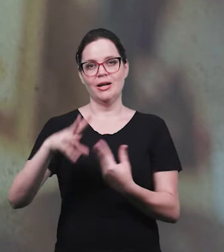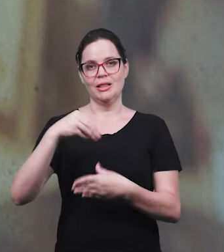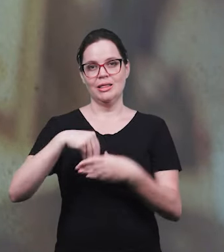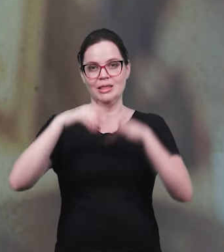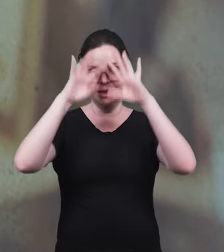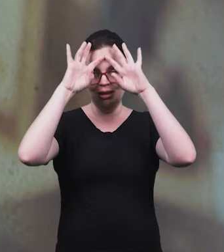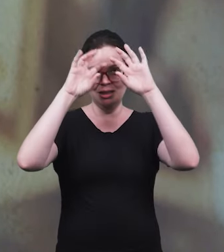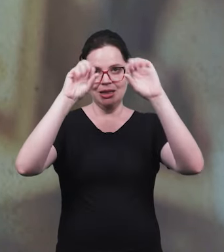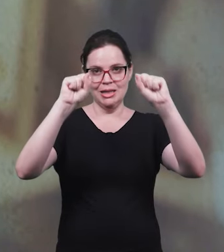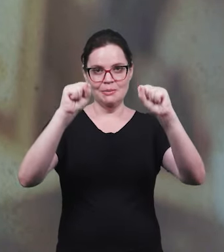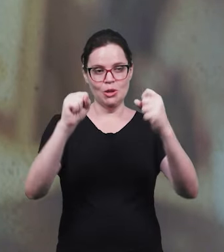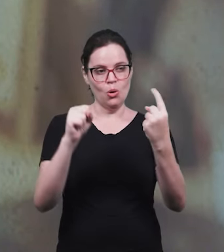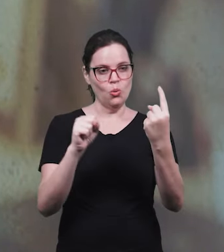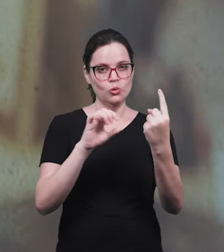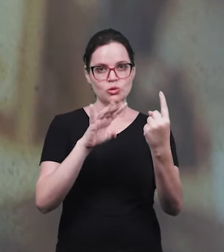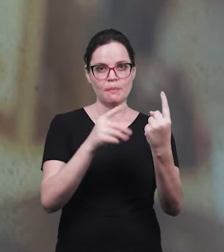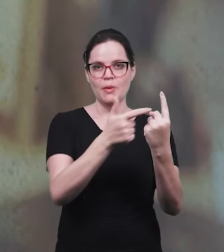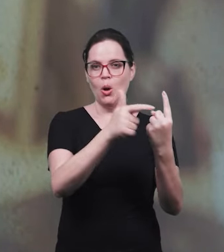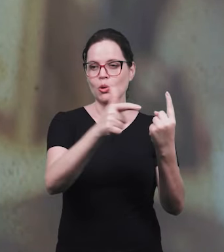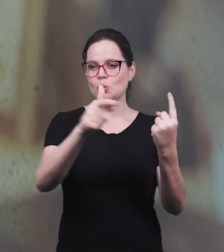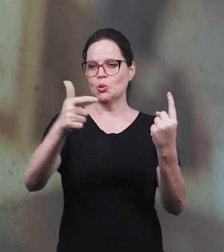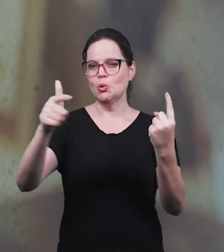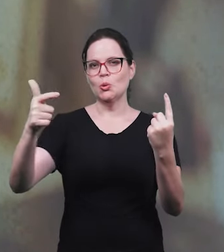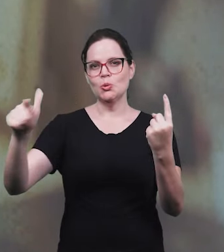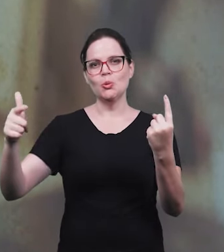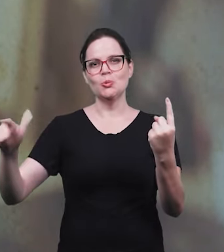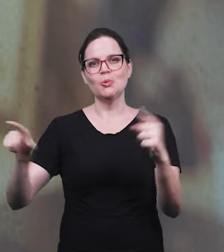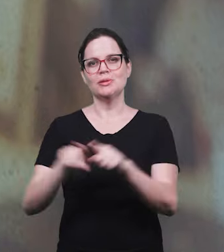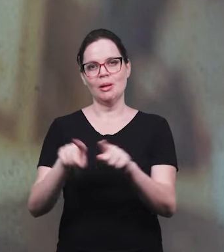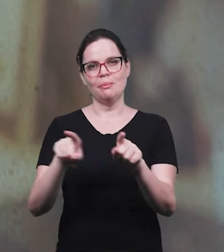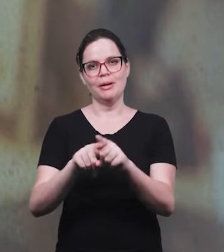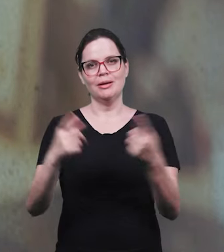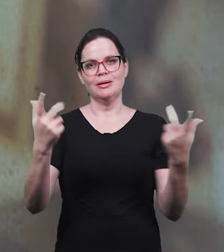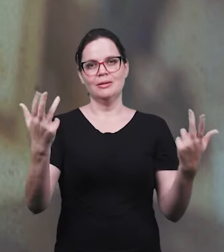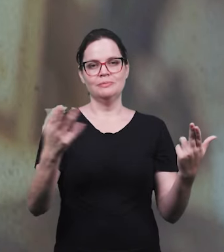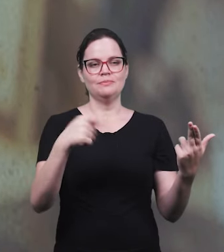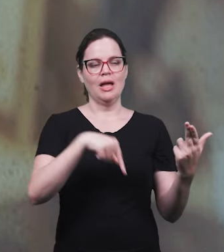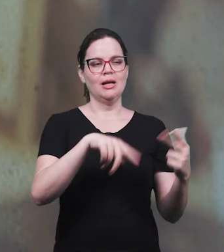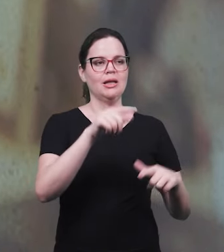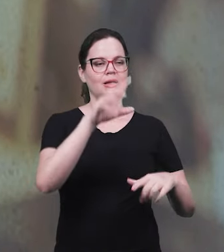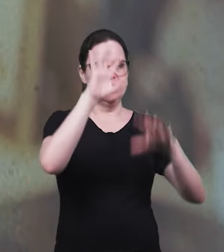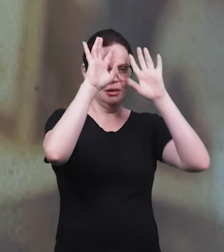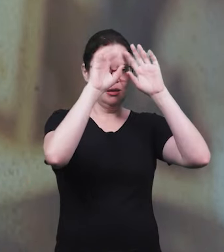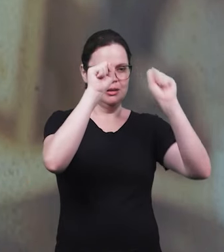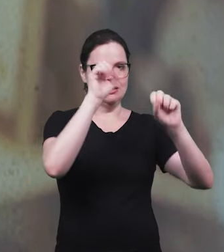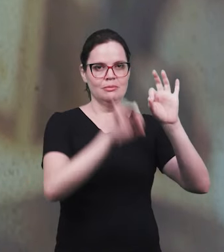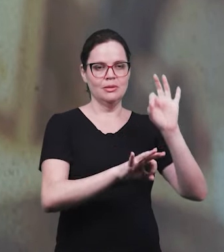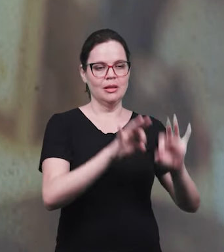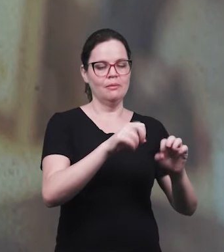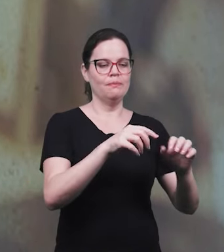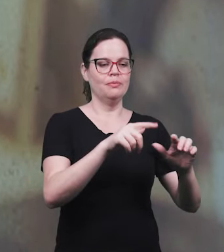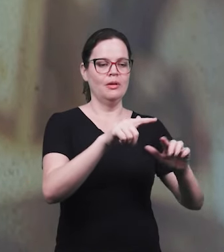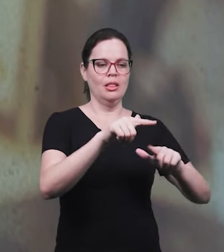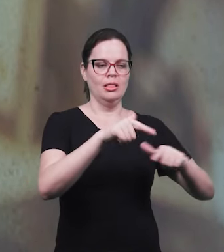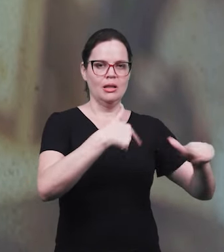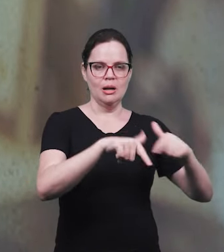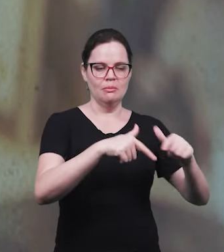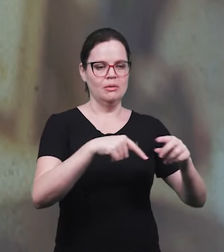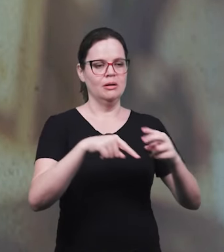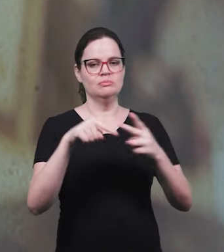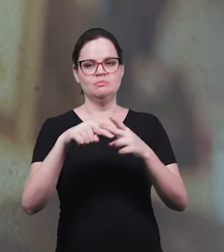tribunal, mas eu tenho processo em outros tribunais. Então, eu tenho no Tribunal do Trabalho, eu tenho na Vara Civil, eu